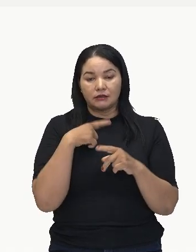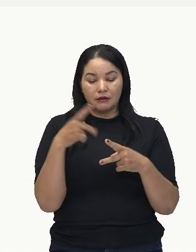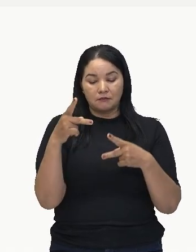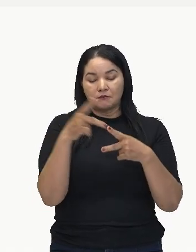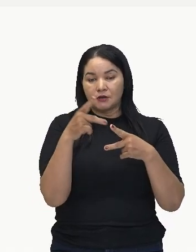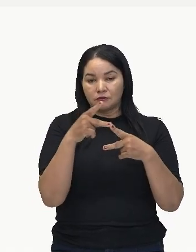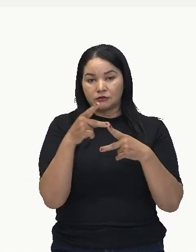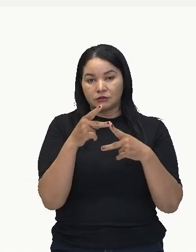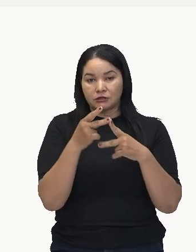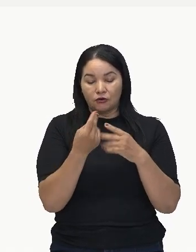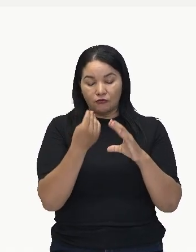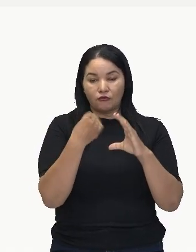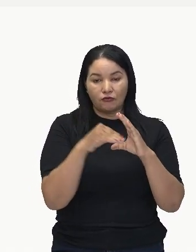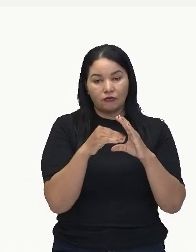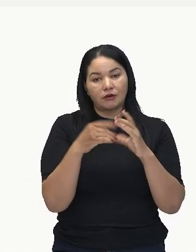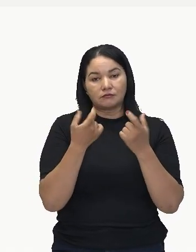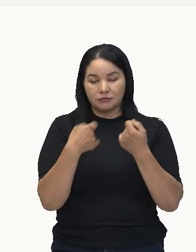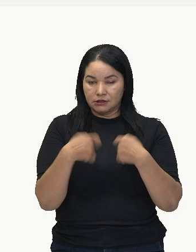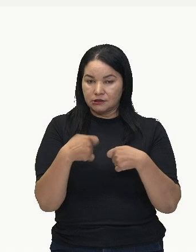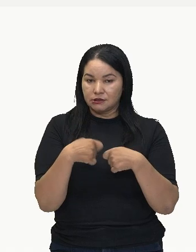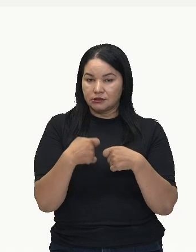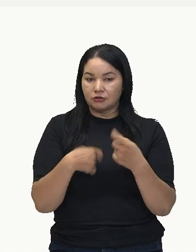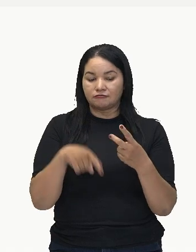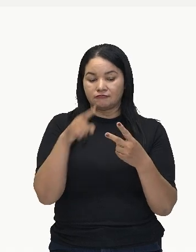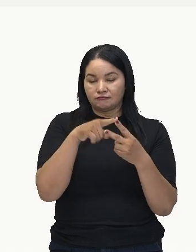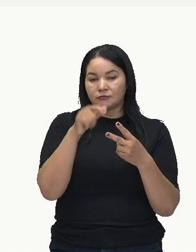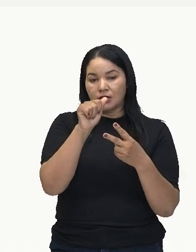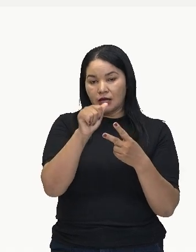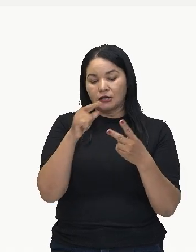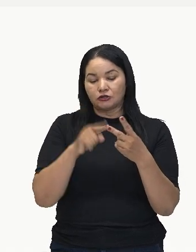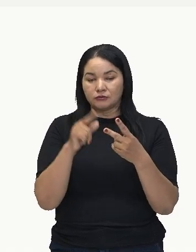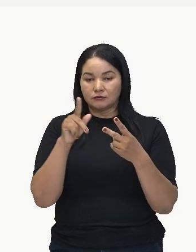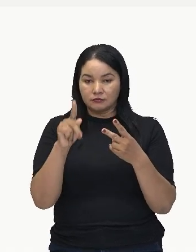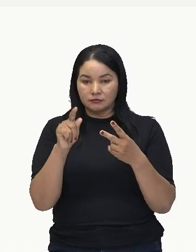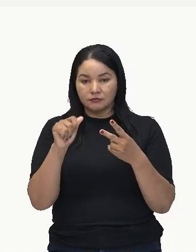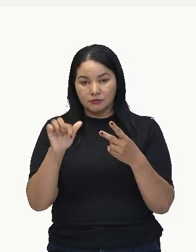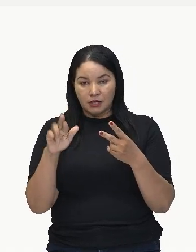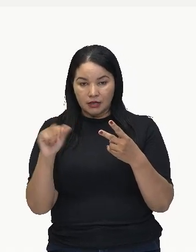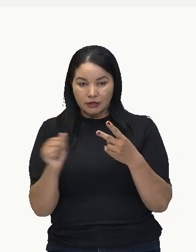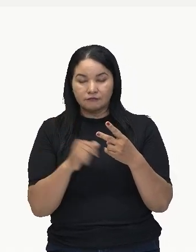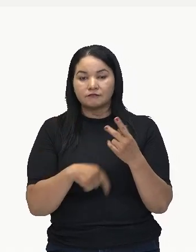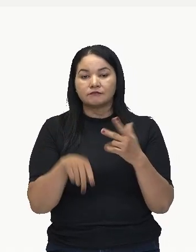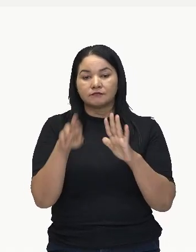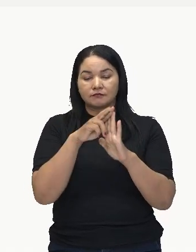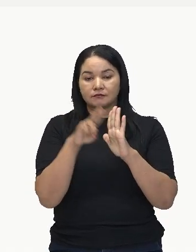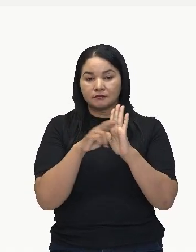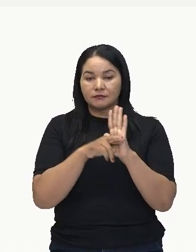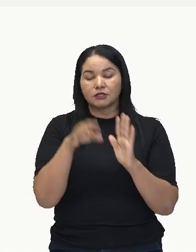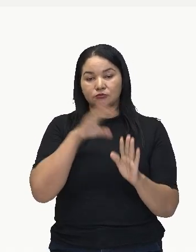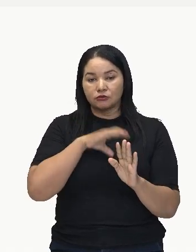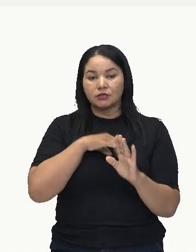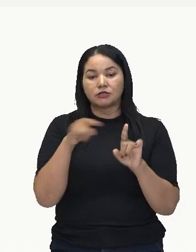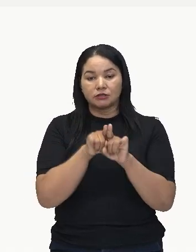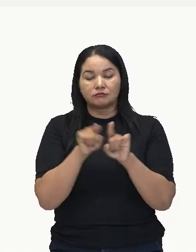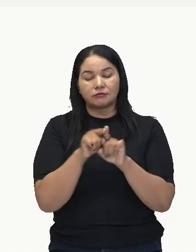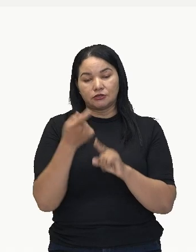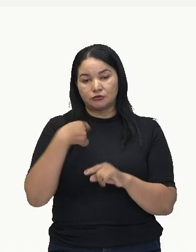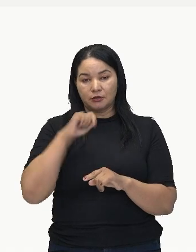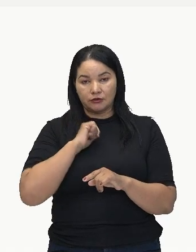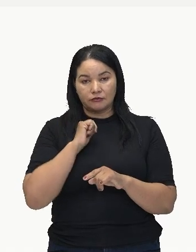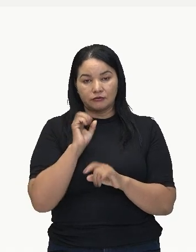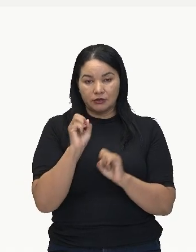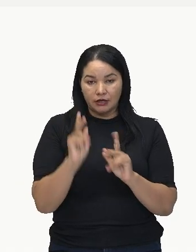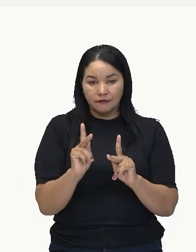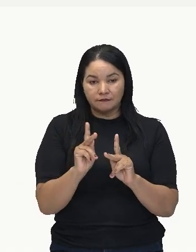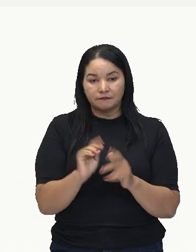tá bom? Tem que passar. E isso é regra da língua portuguesa e é regra da língua espanhola também. Vamos para os exemplos para entender